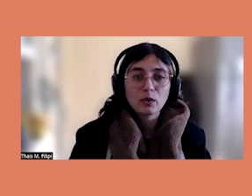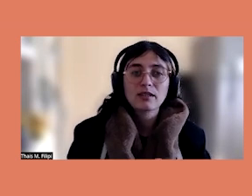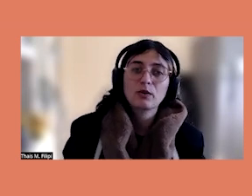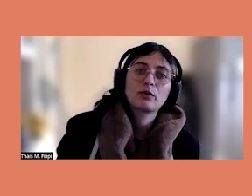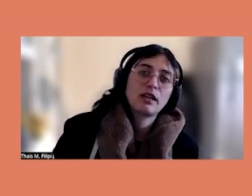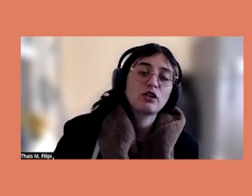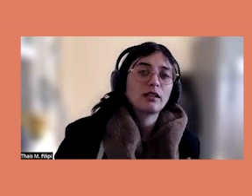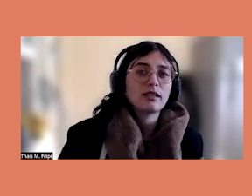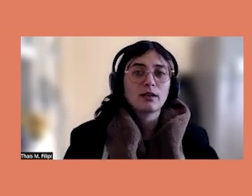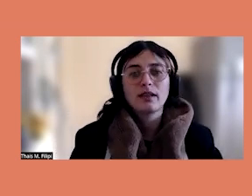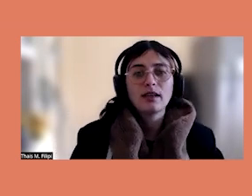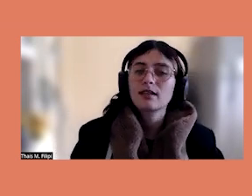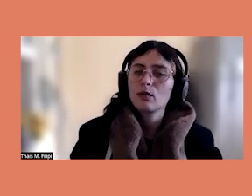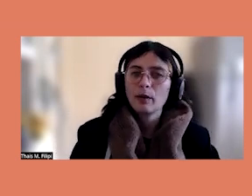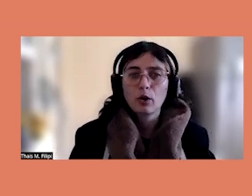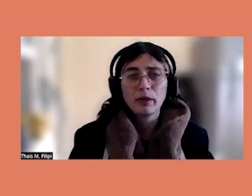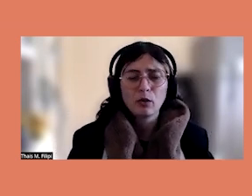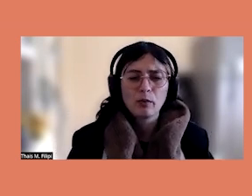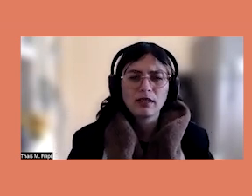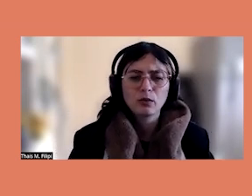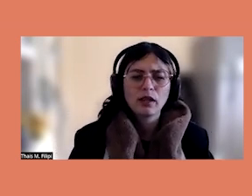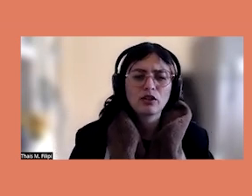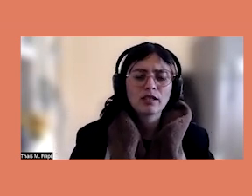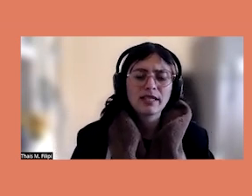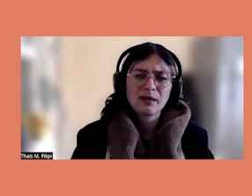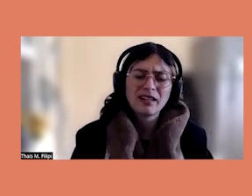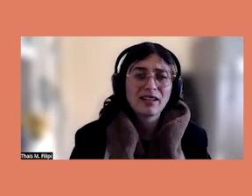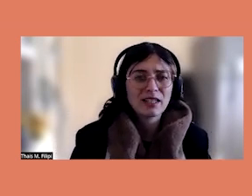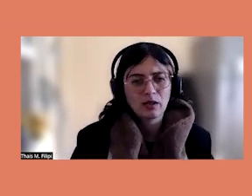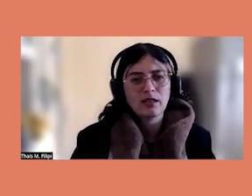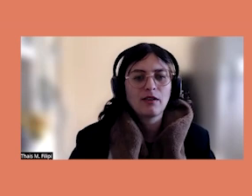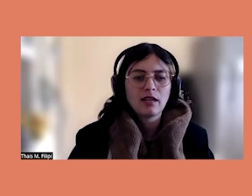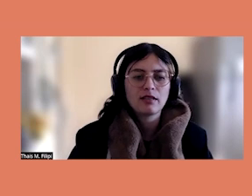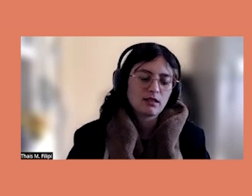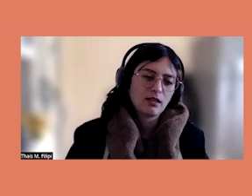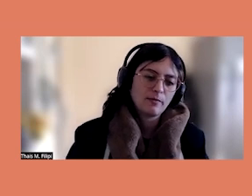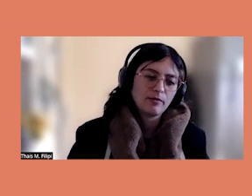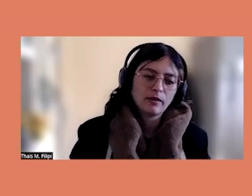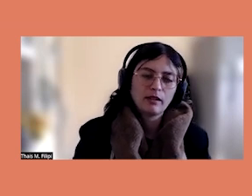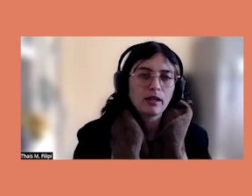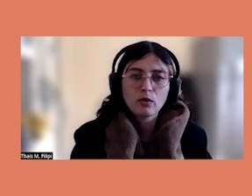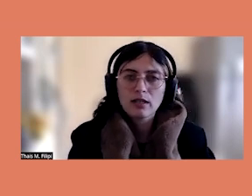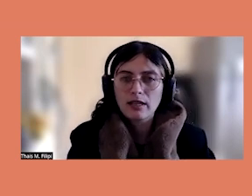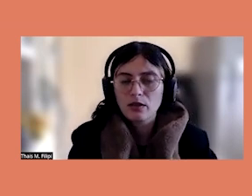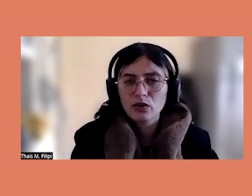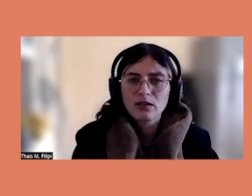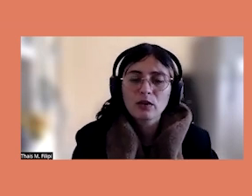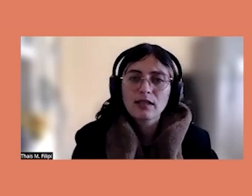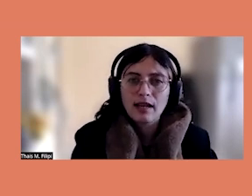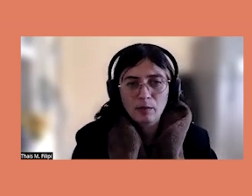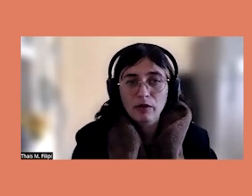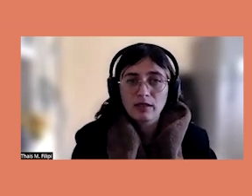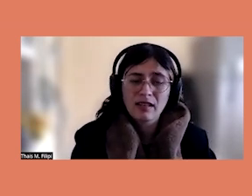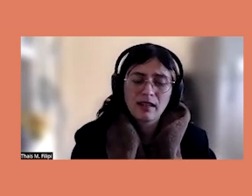Muitas das coisas que a gente está trazendo aqui são da própria documentação do QGIS, mas também tem várias outras referências que estão aqui nos links